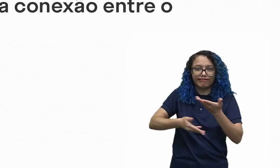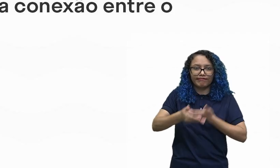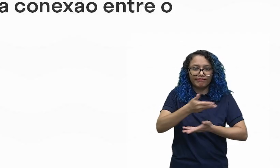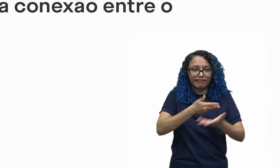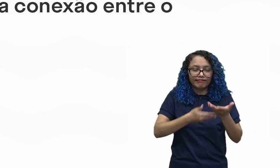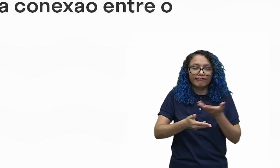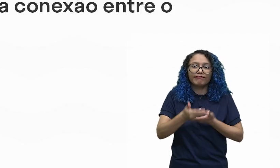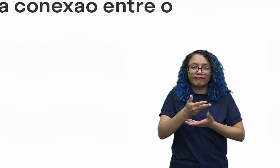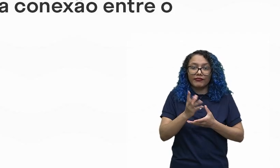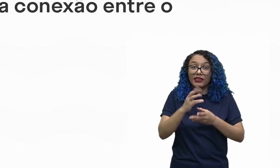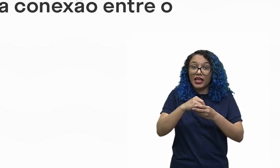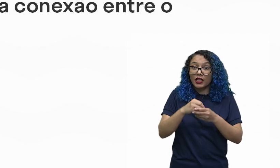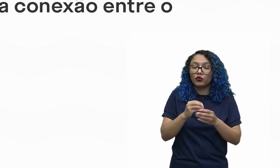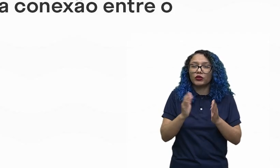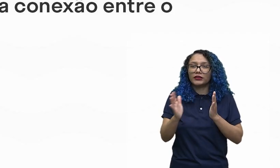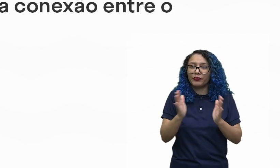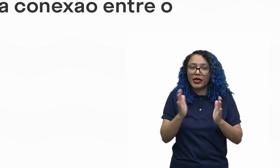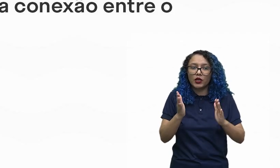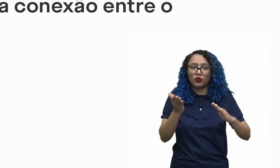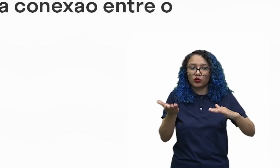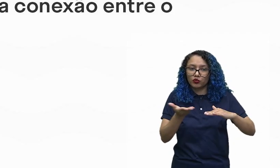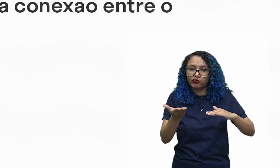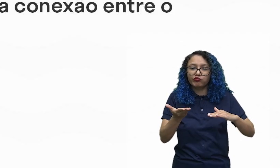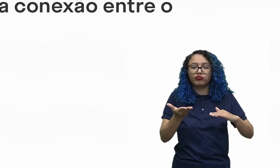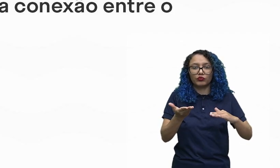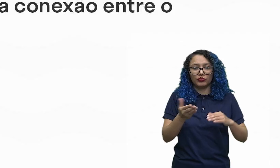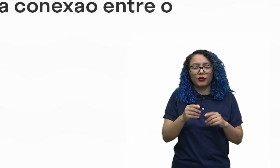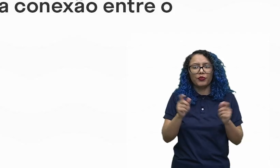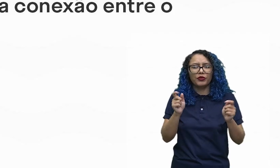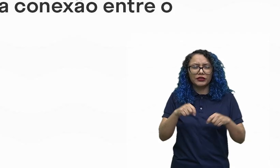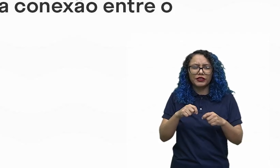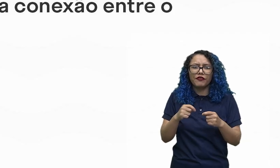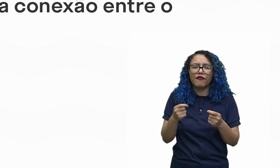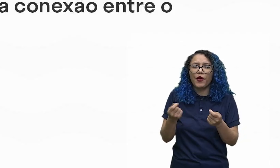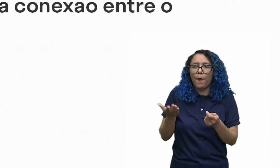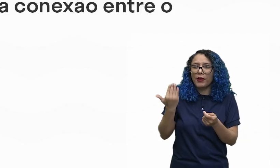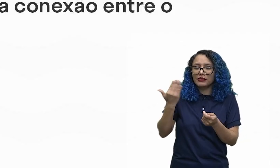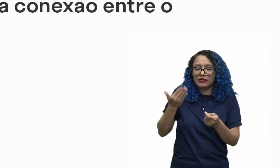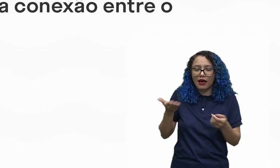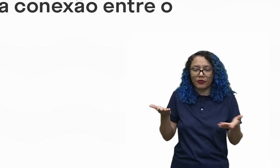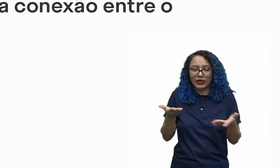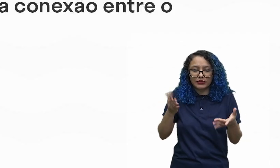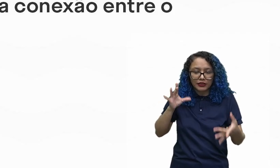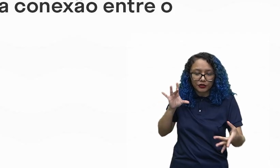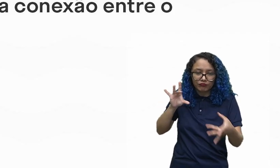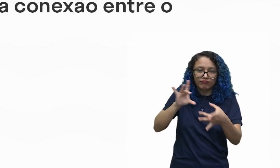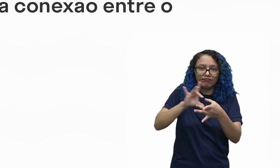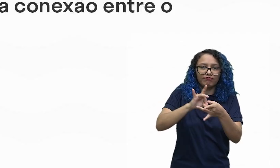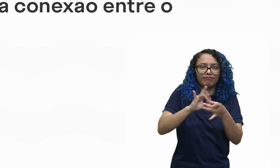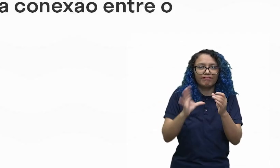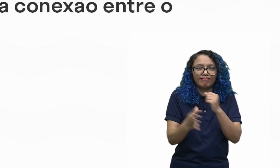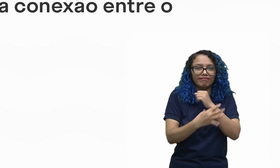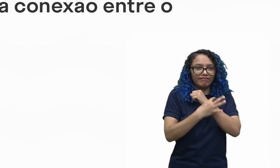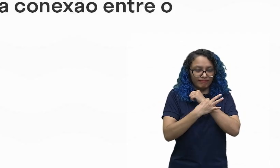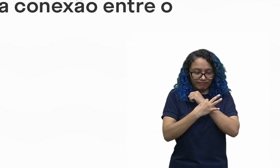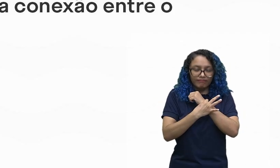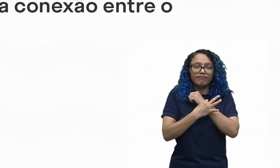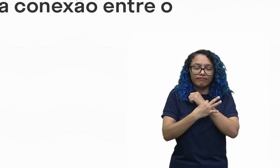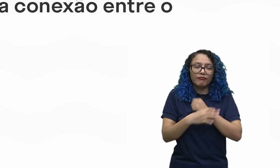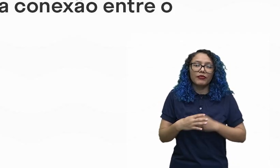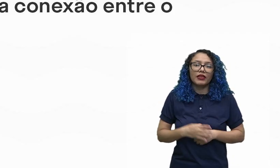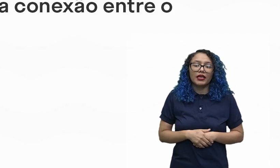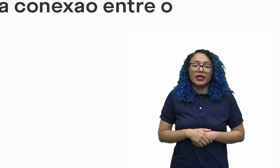ajudam a reforçar o diálogo com o mundo contemporâneo, fortalecendo a conexão entre o passado e o